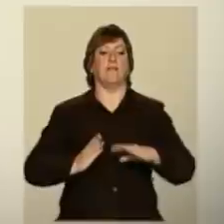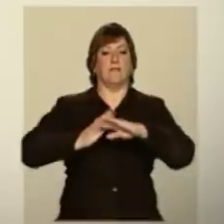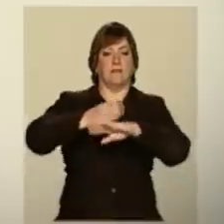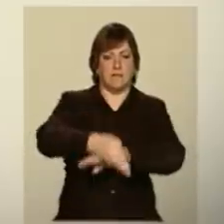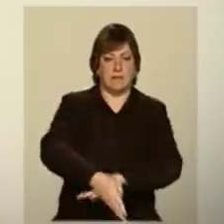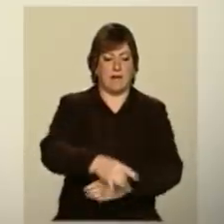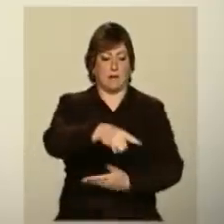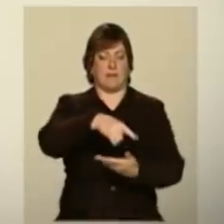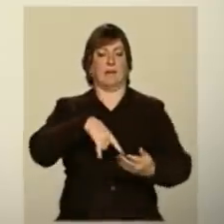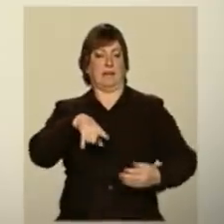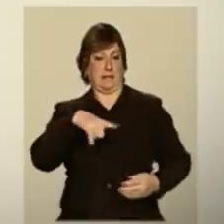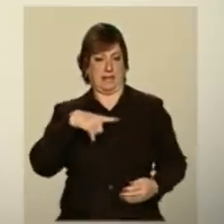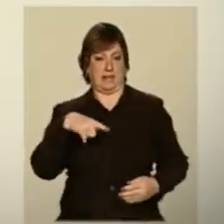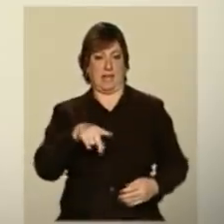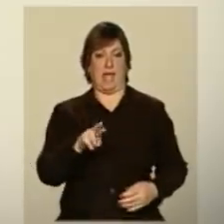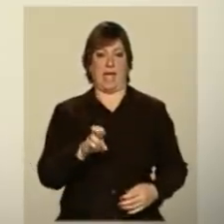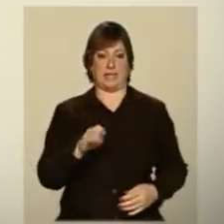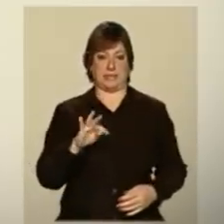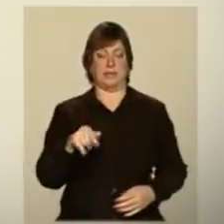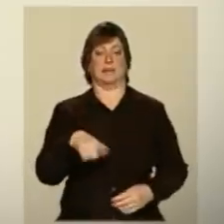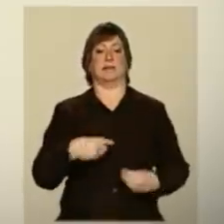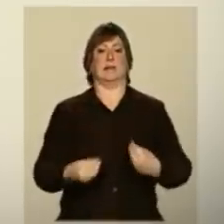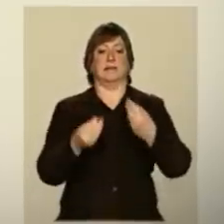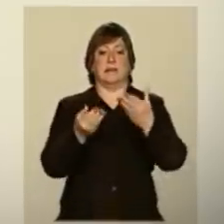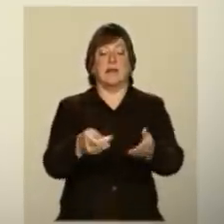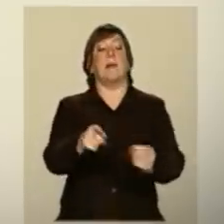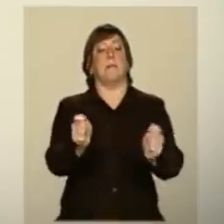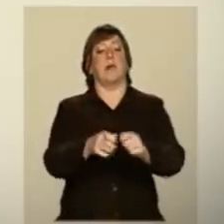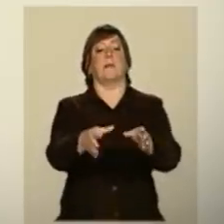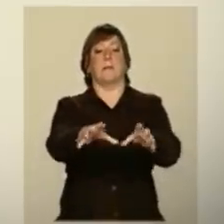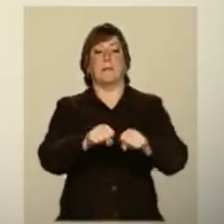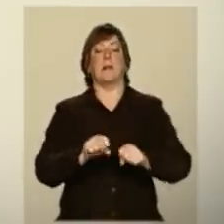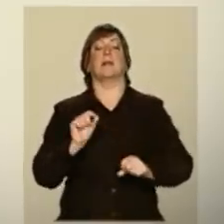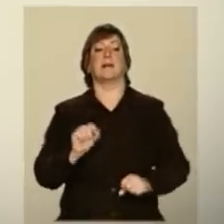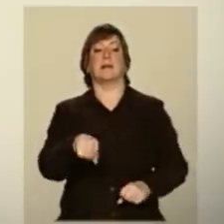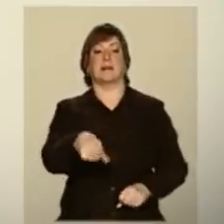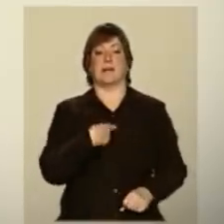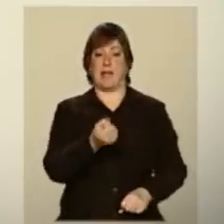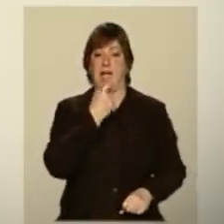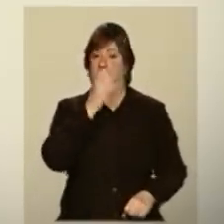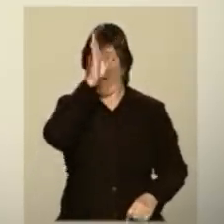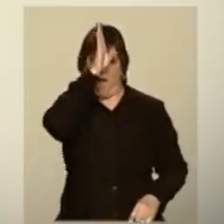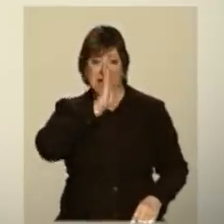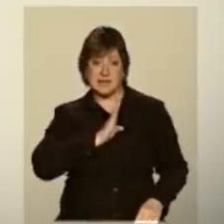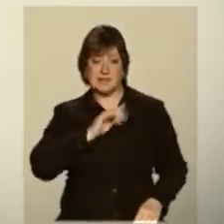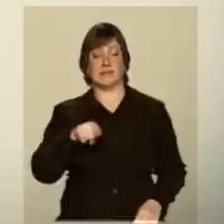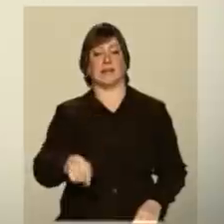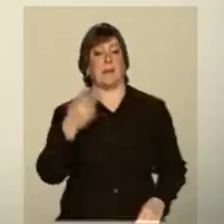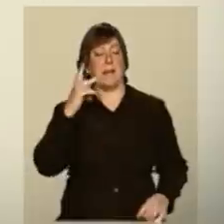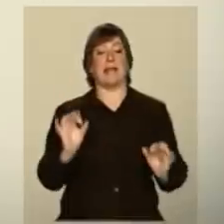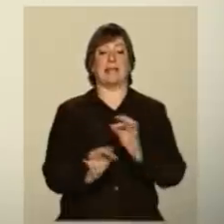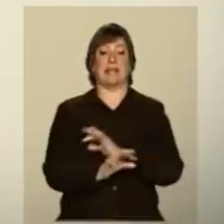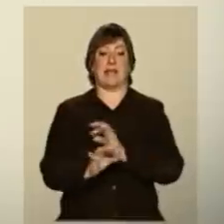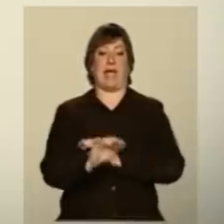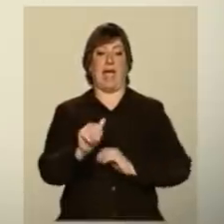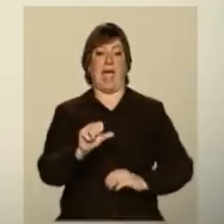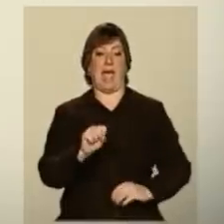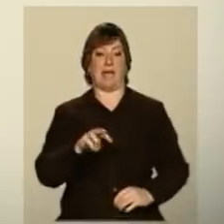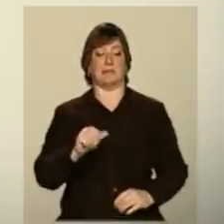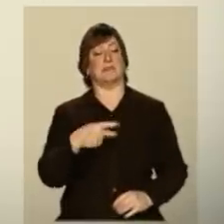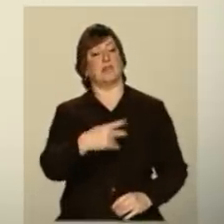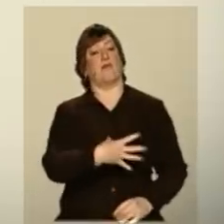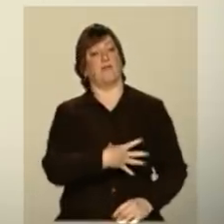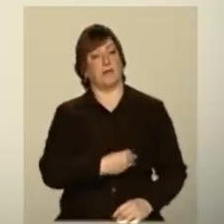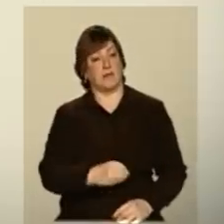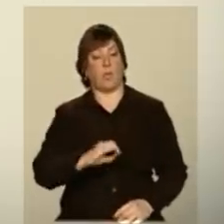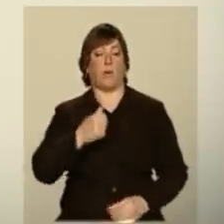dessa rede que tem Farmácia Popular e adquirir gratuitamente o remédio para o tratamento da asma do seu